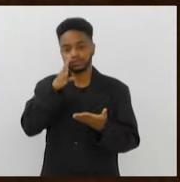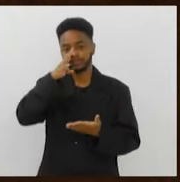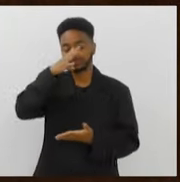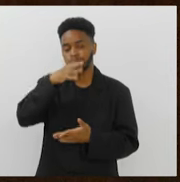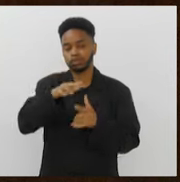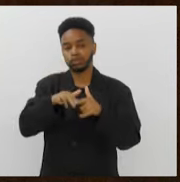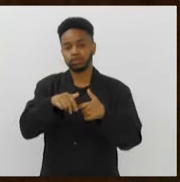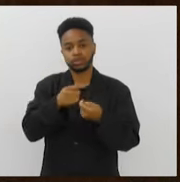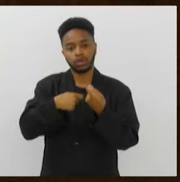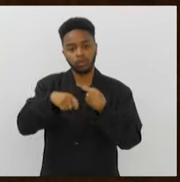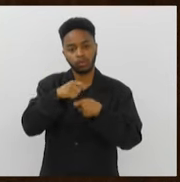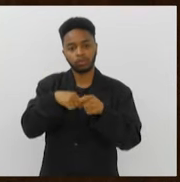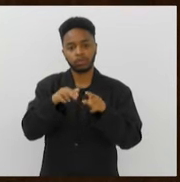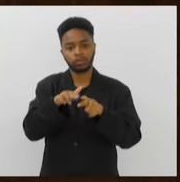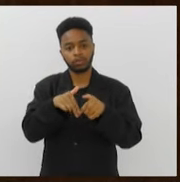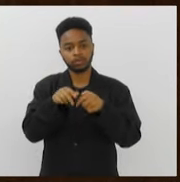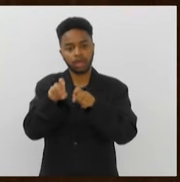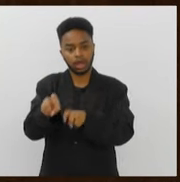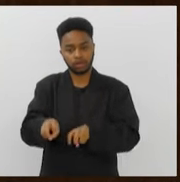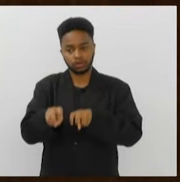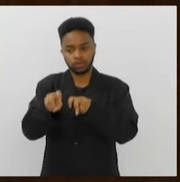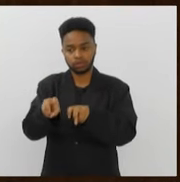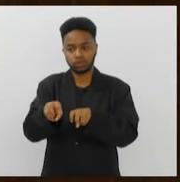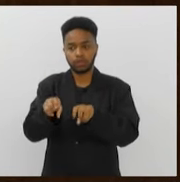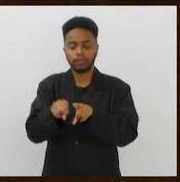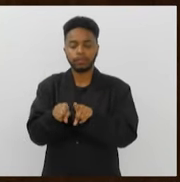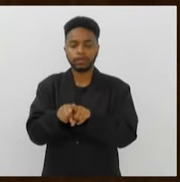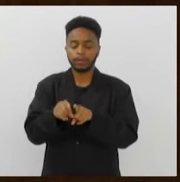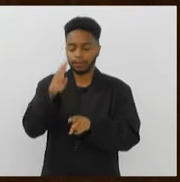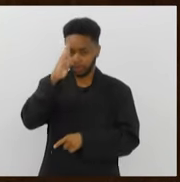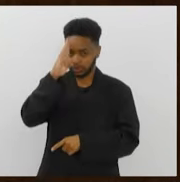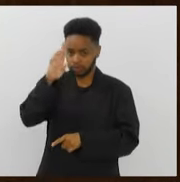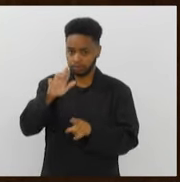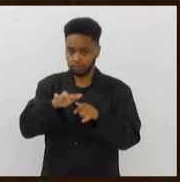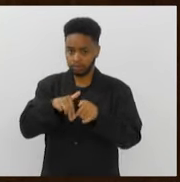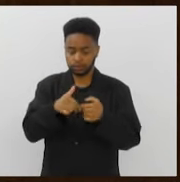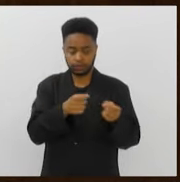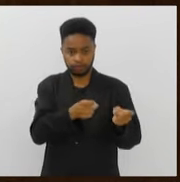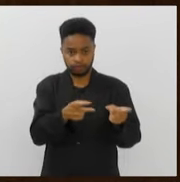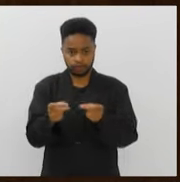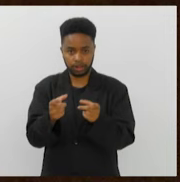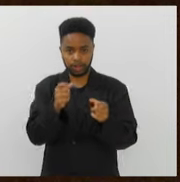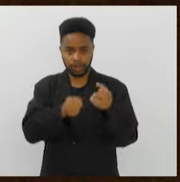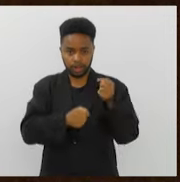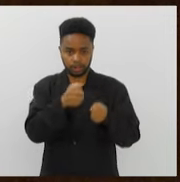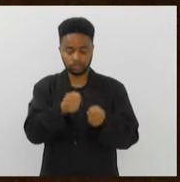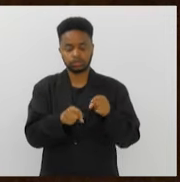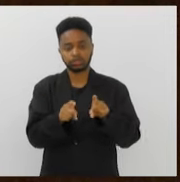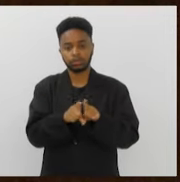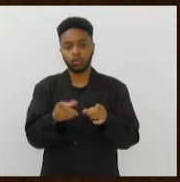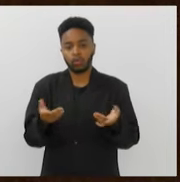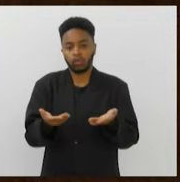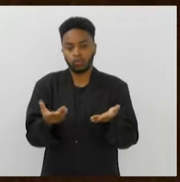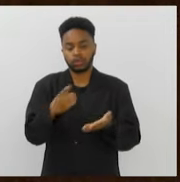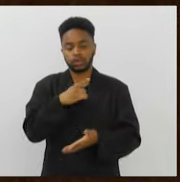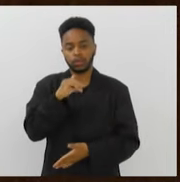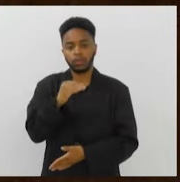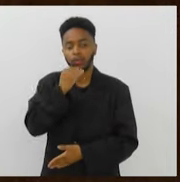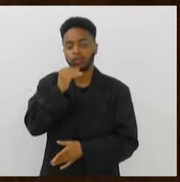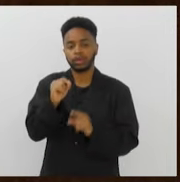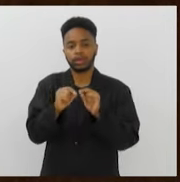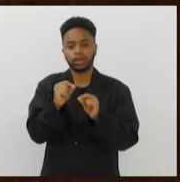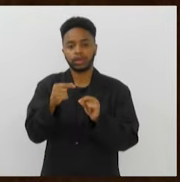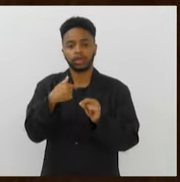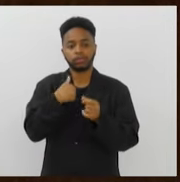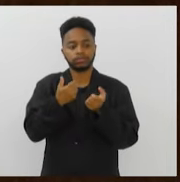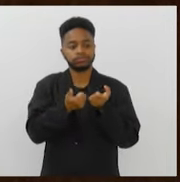da economia, da agricultura, e principalmente da economia leiteira. Tive a oportunidade, inclusive, hoje, de presentear os